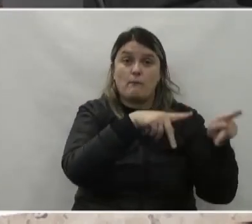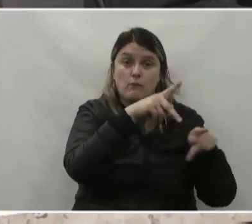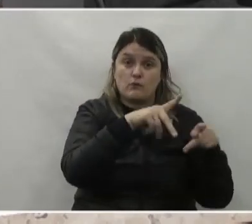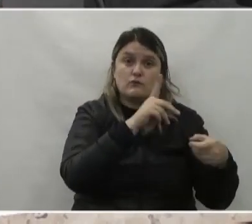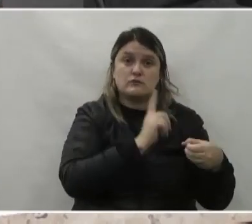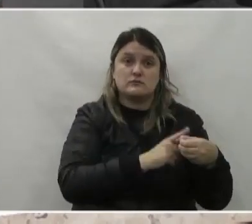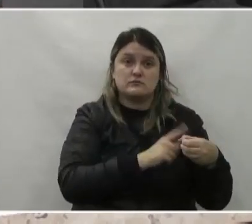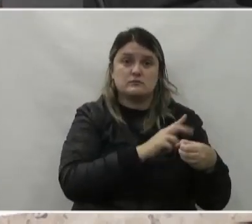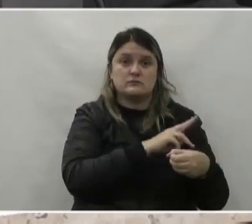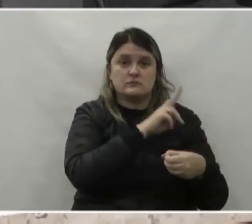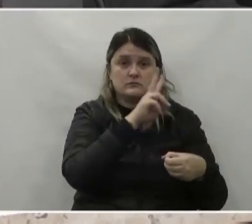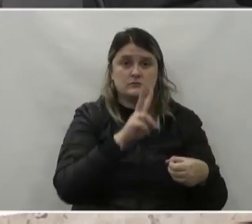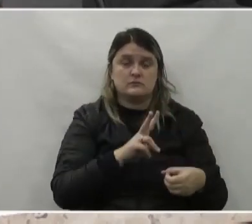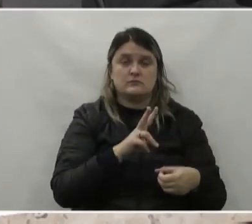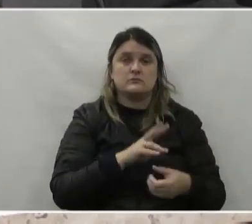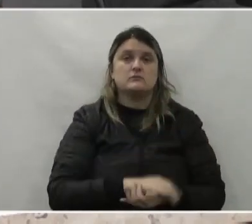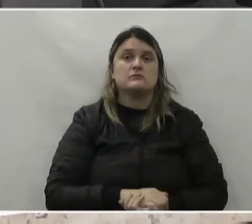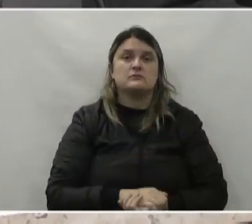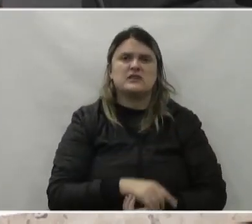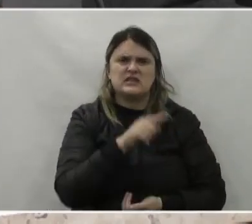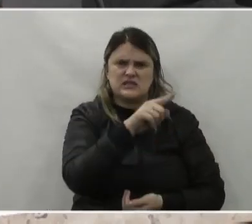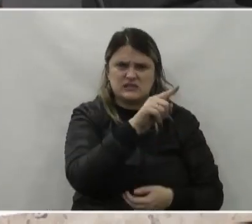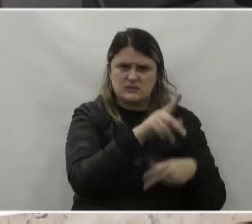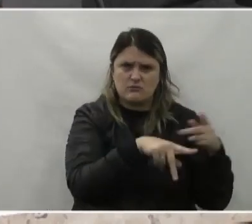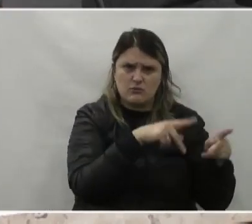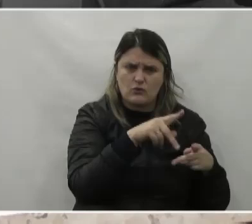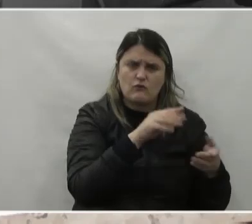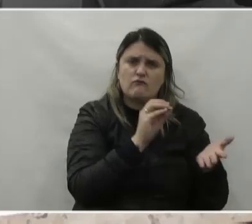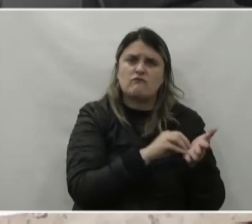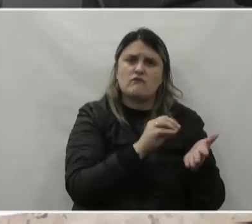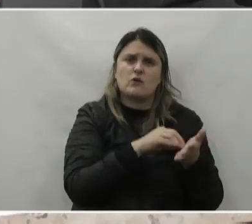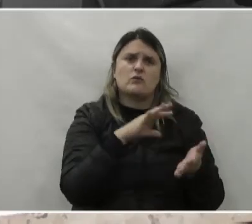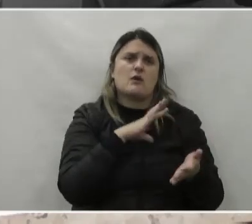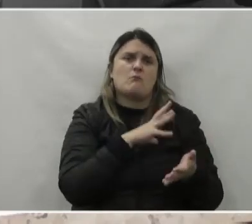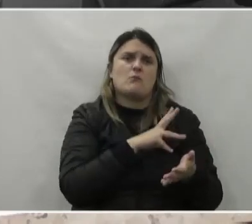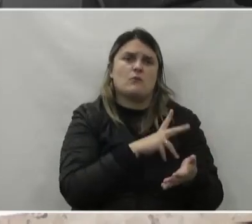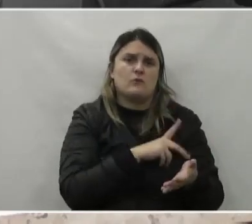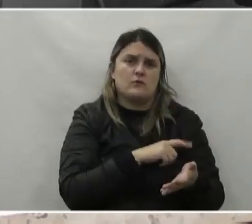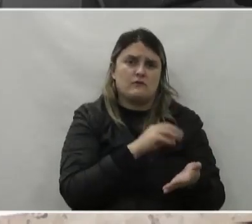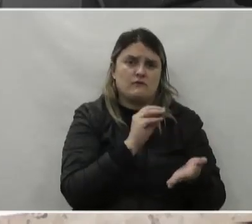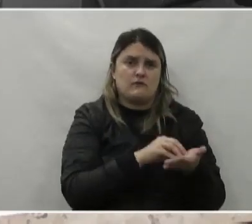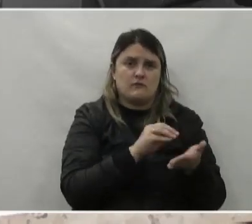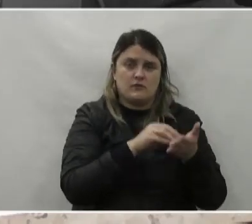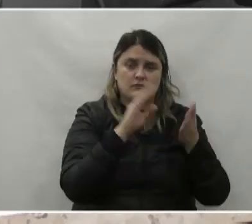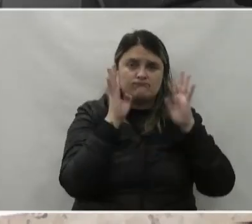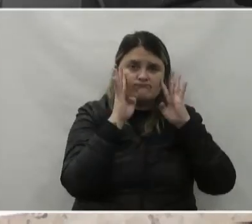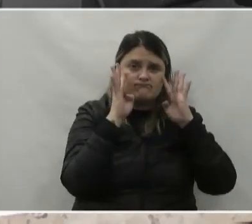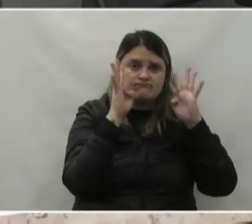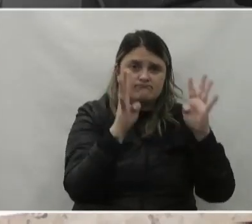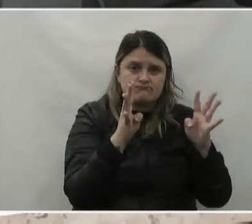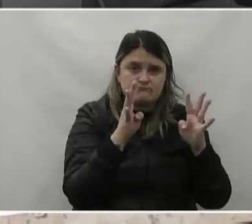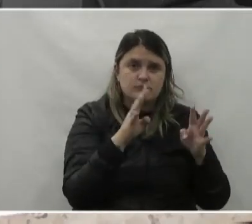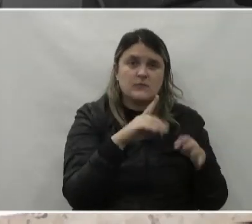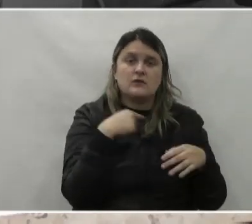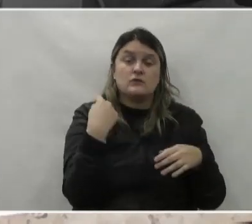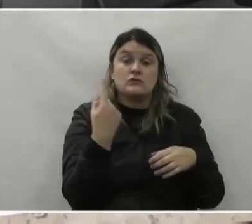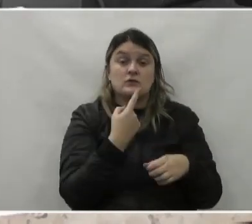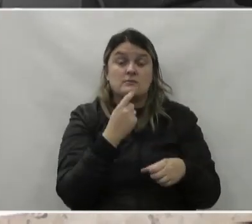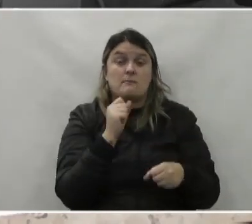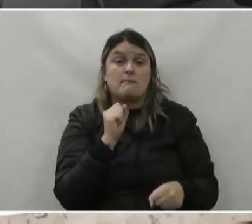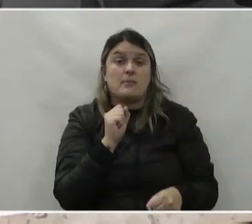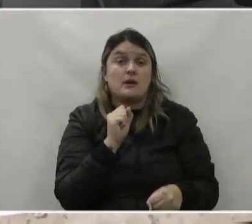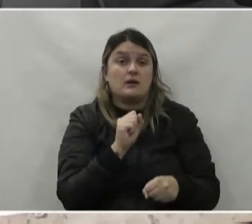né? Que está carente há um bom tempo. E vamos parar